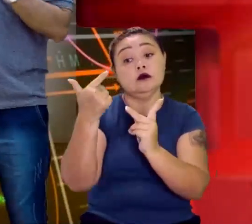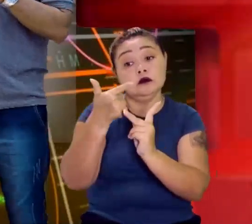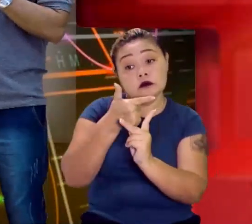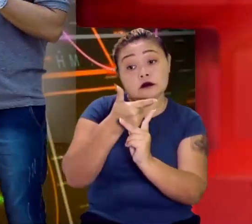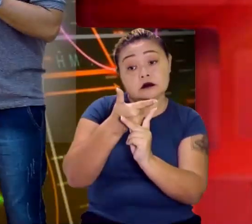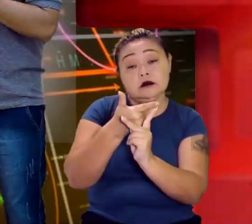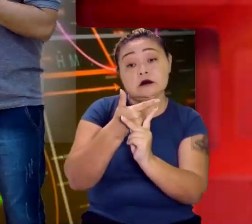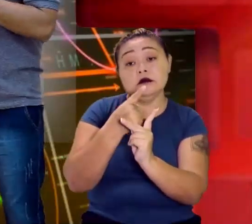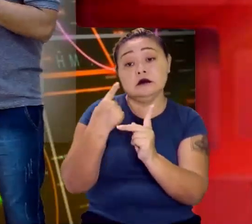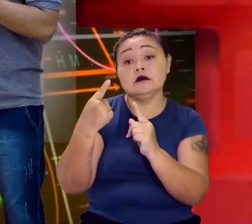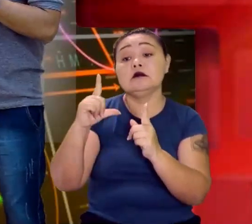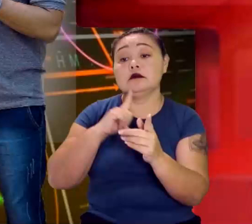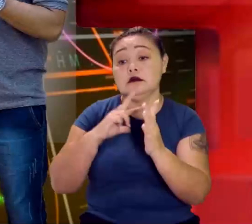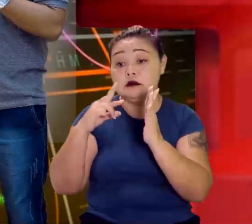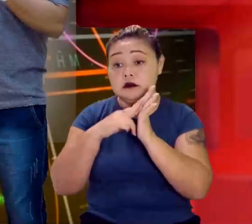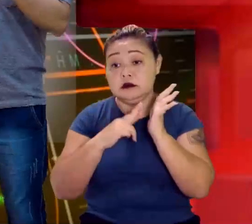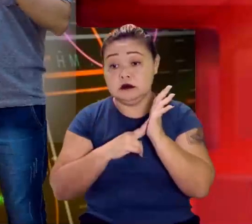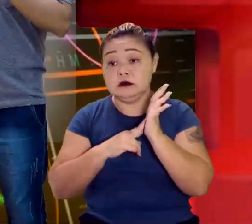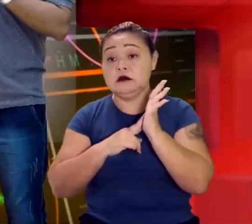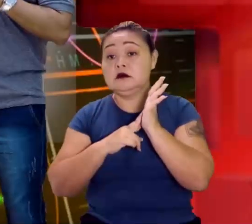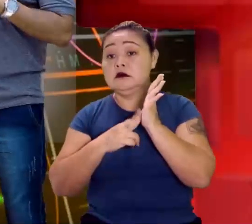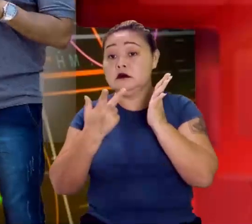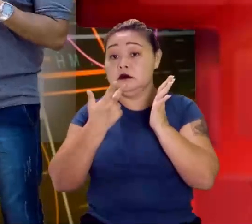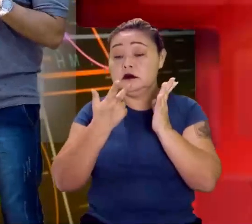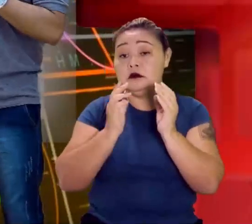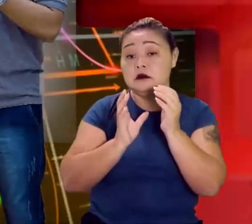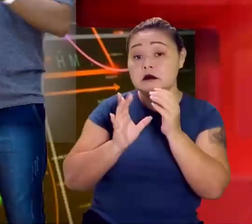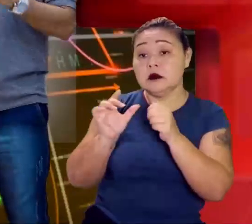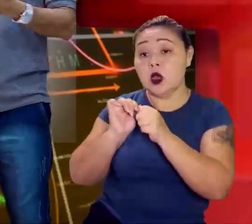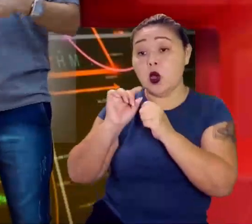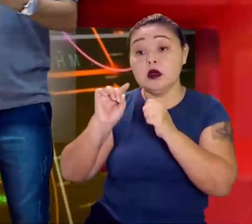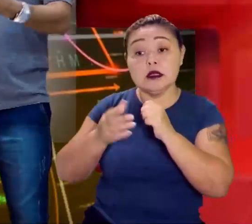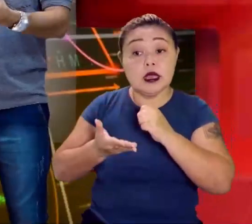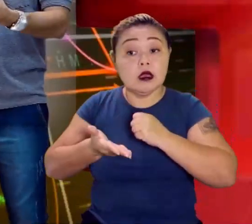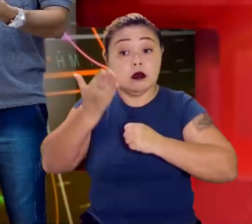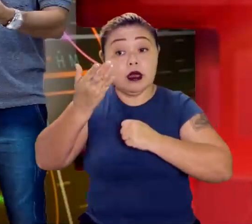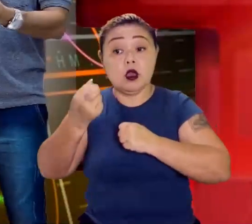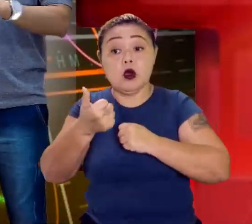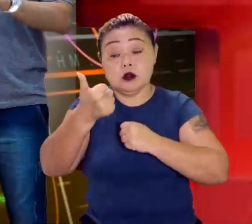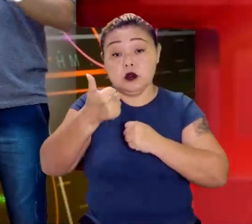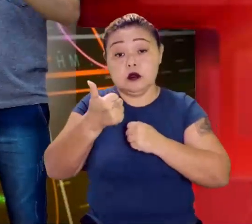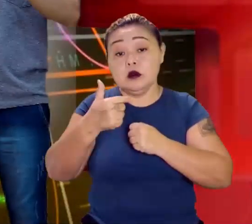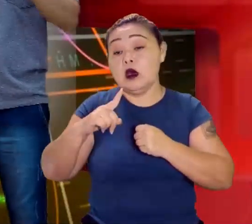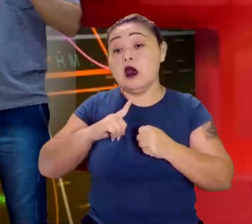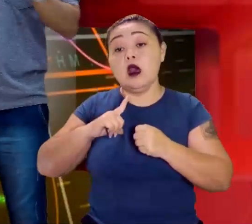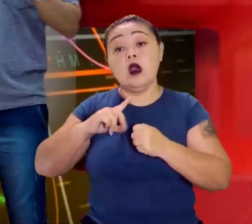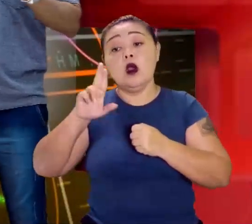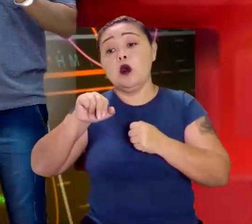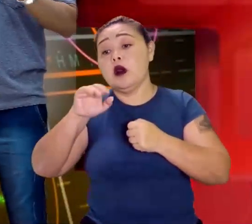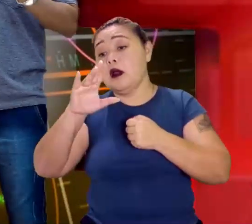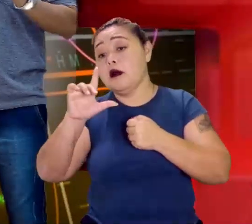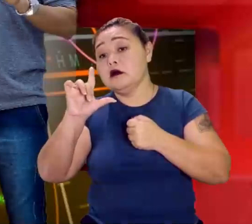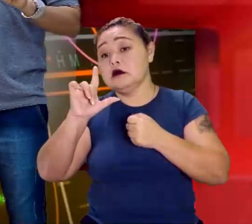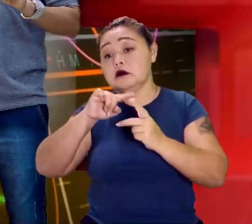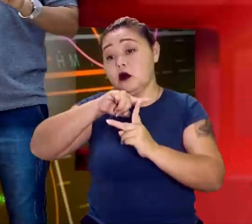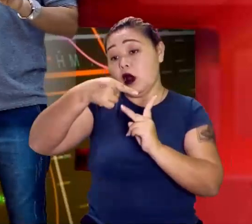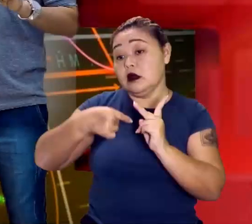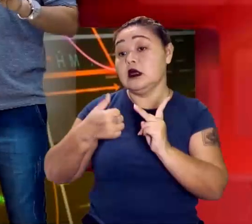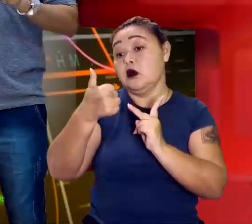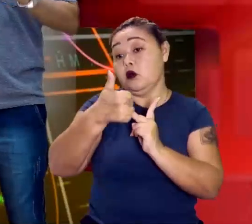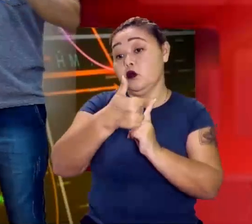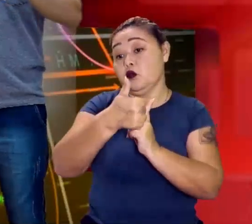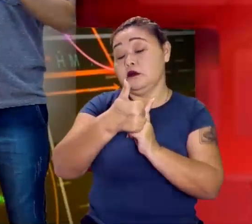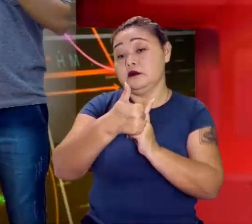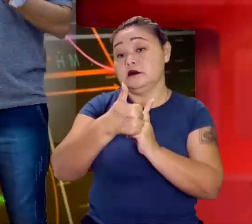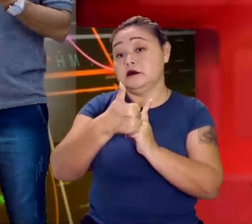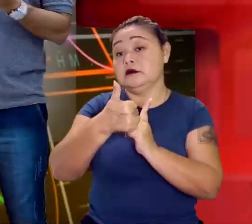2. Até porque tem uma regrinha que diz que o índice tem que ser maior do que 1. O índice, não existe índice de radical 1,